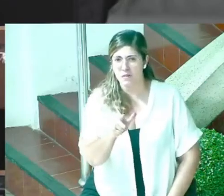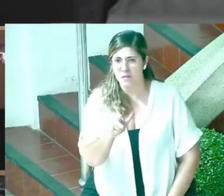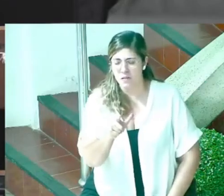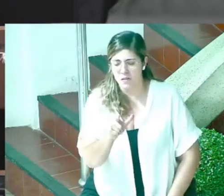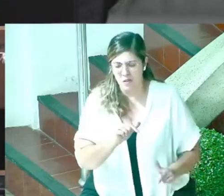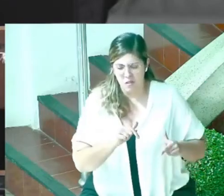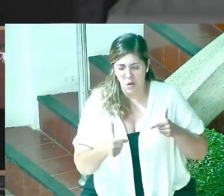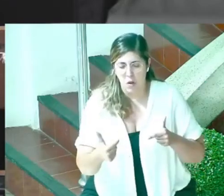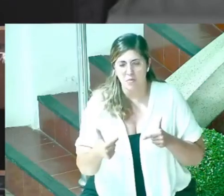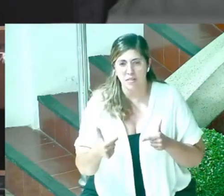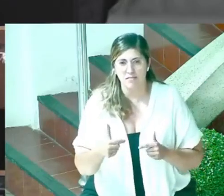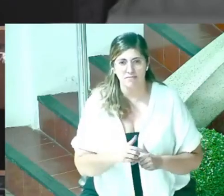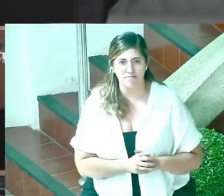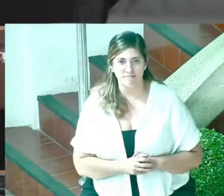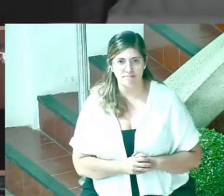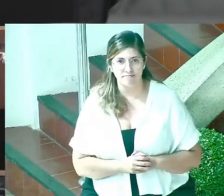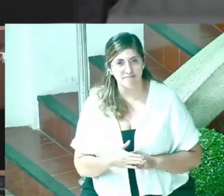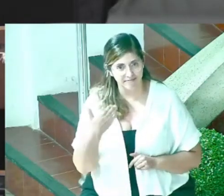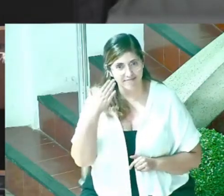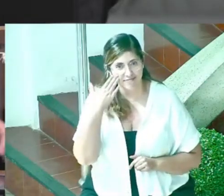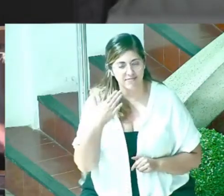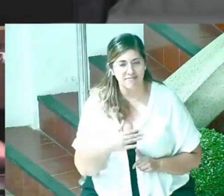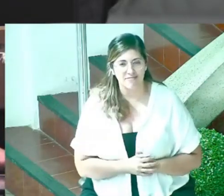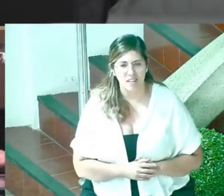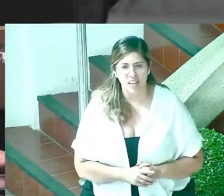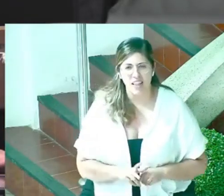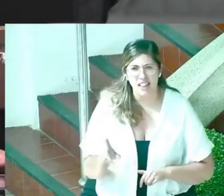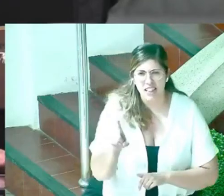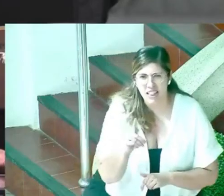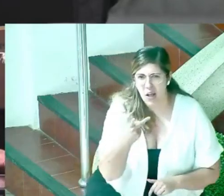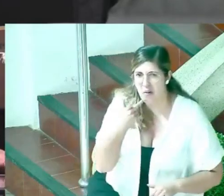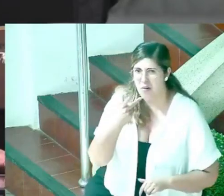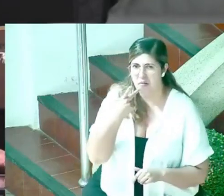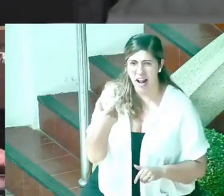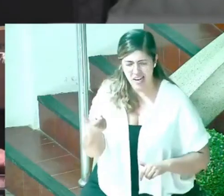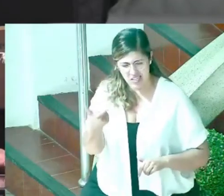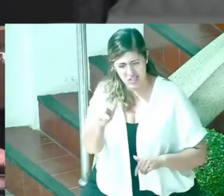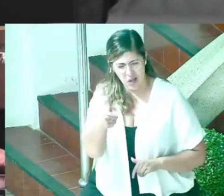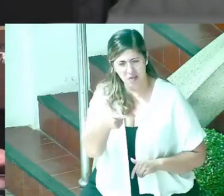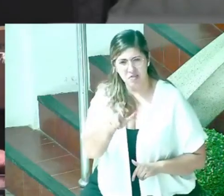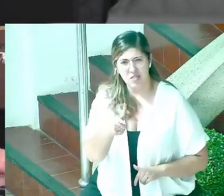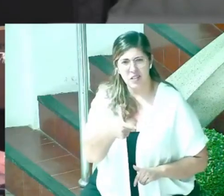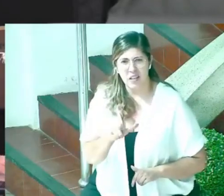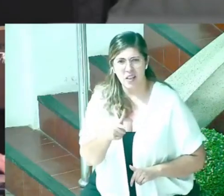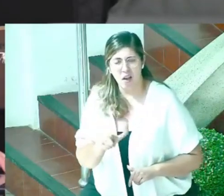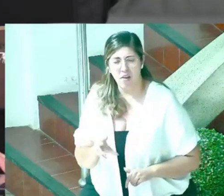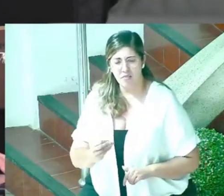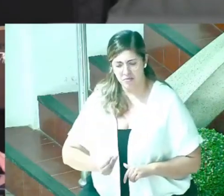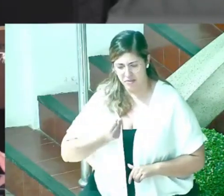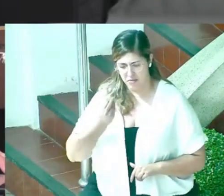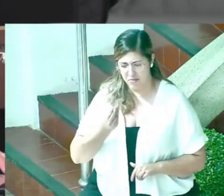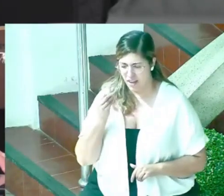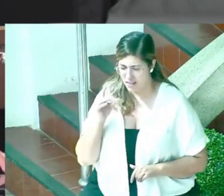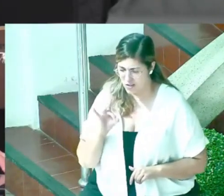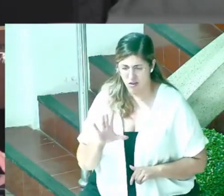certo. Ok? Qual é a alternativa? A segunda ele gosta.